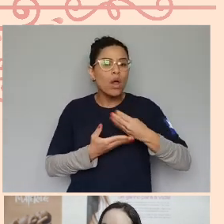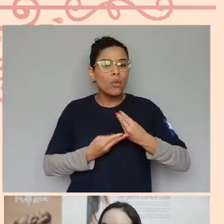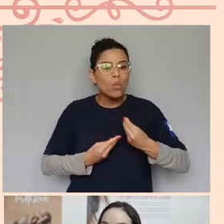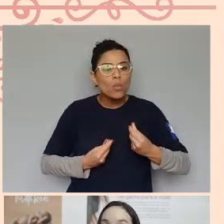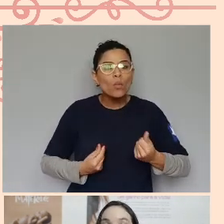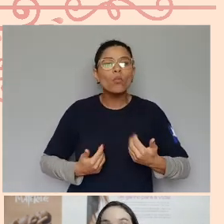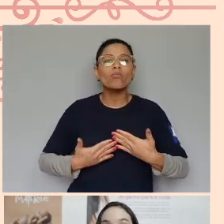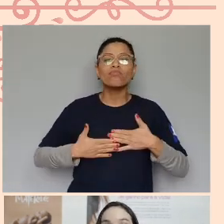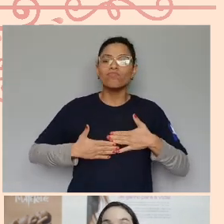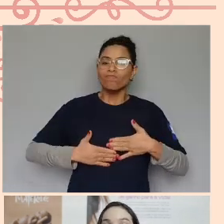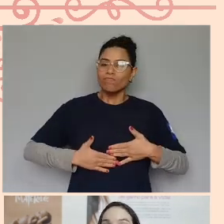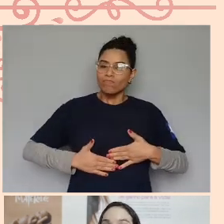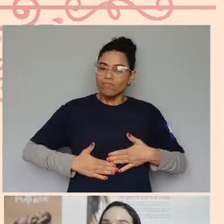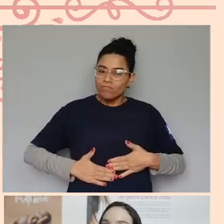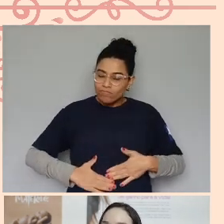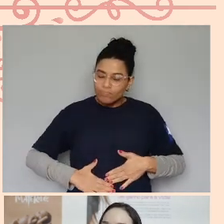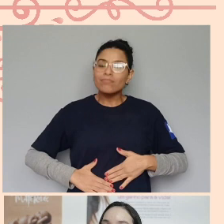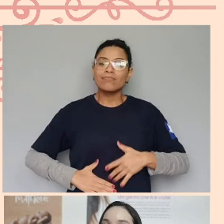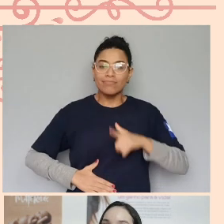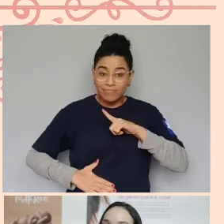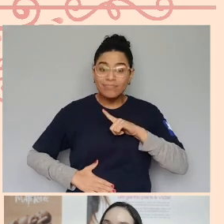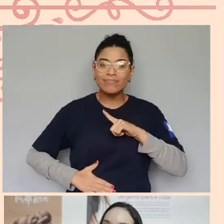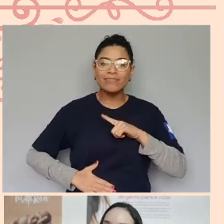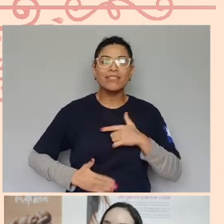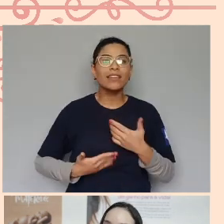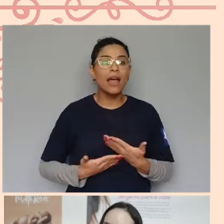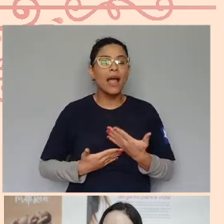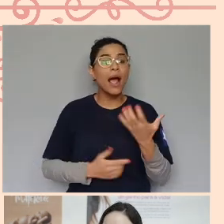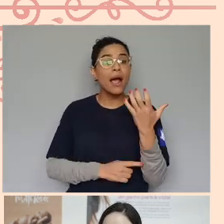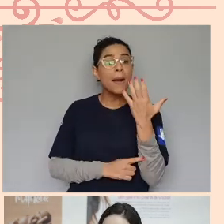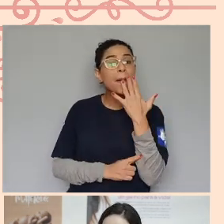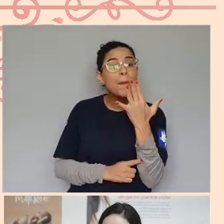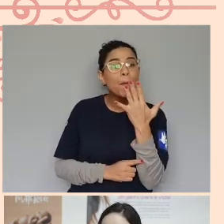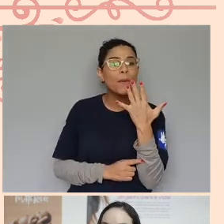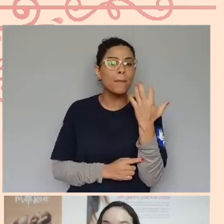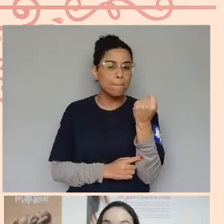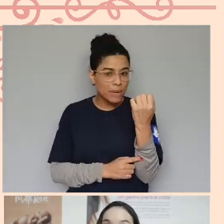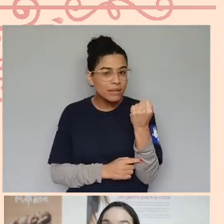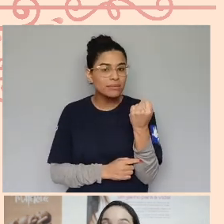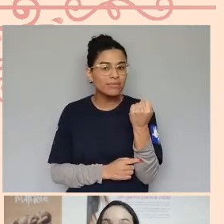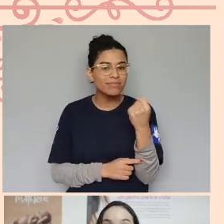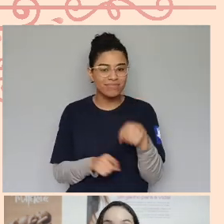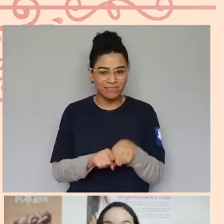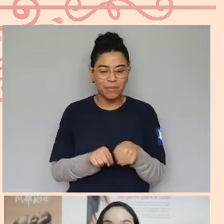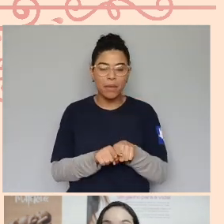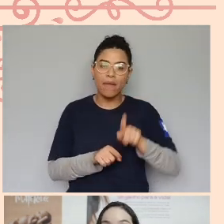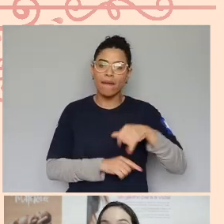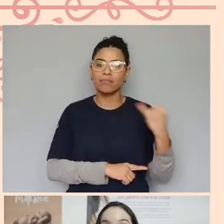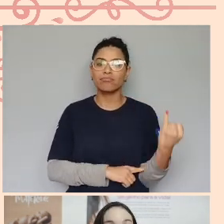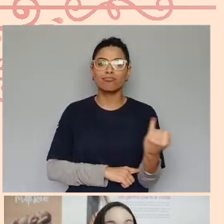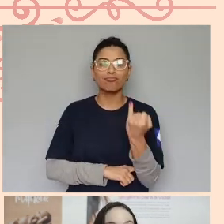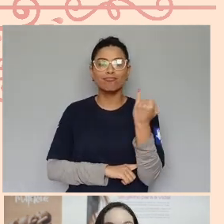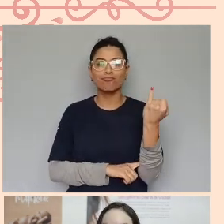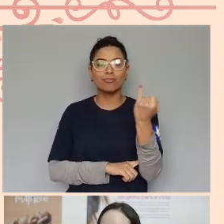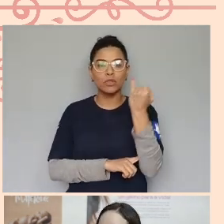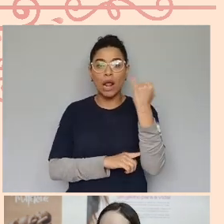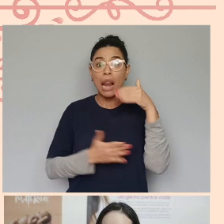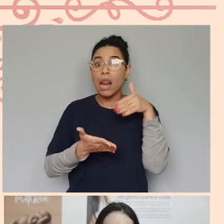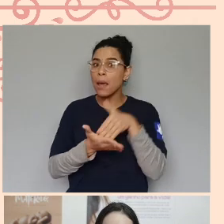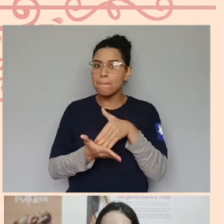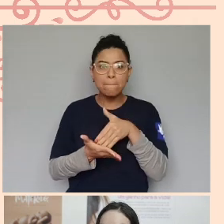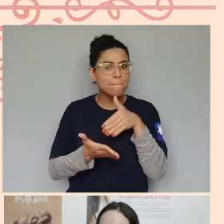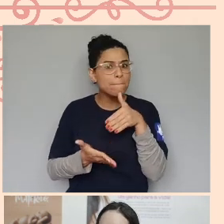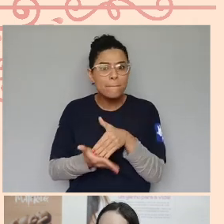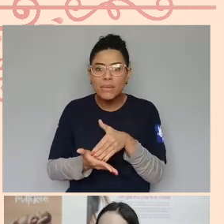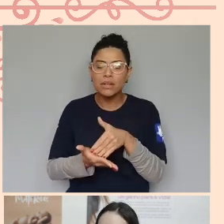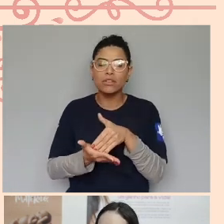saciar ele, porque é um leite que tem mais gordura e tem uma cor mais esbranquiçada. Então, é importante a gente não limitar a